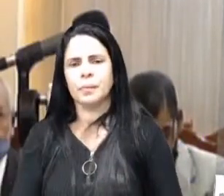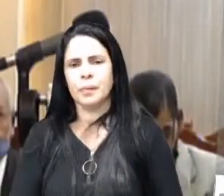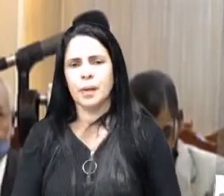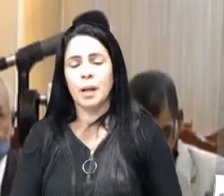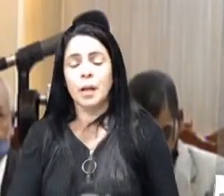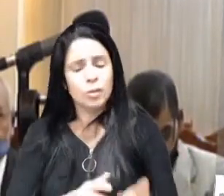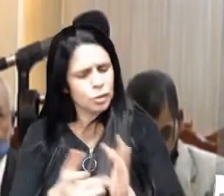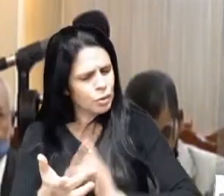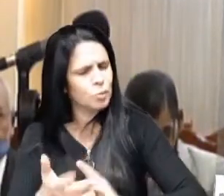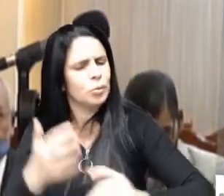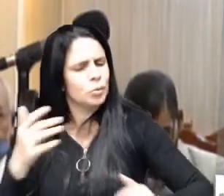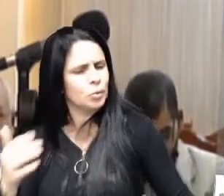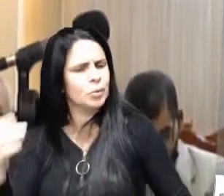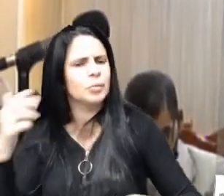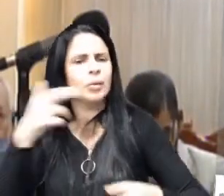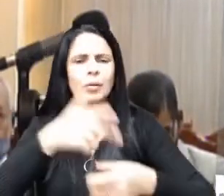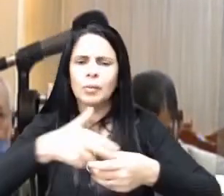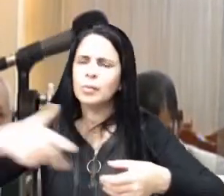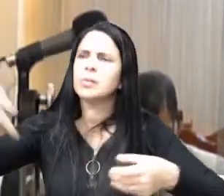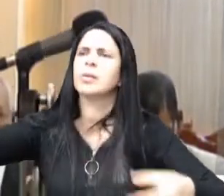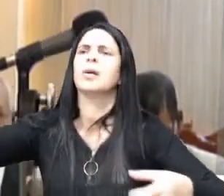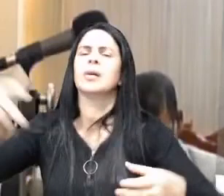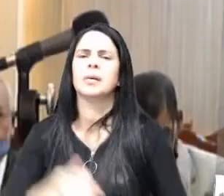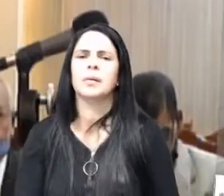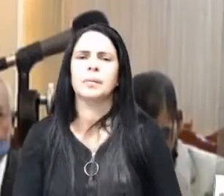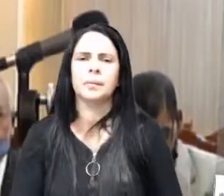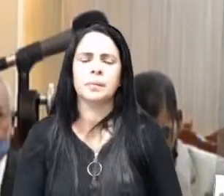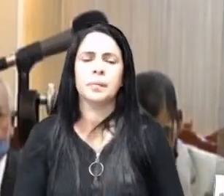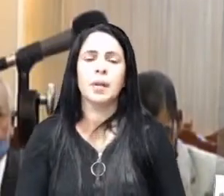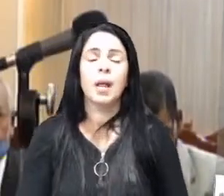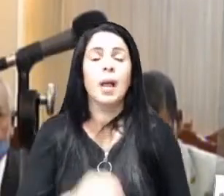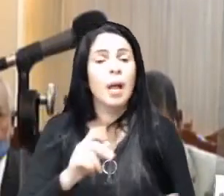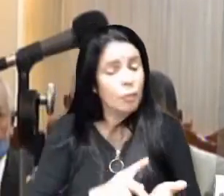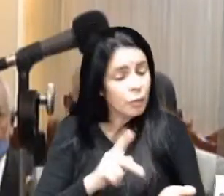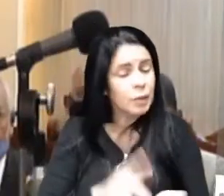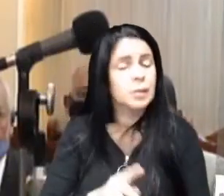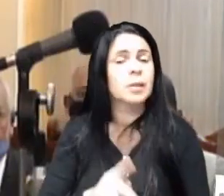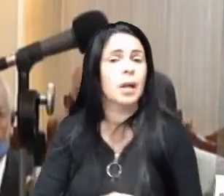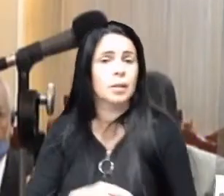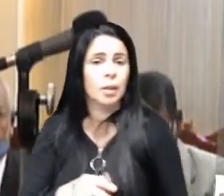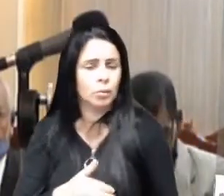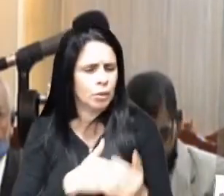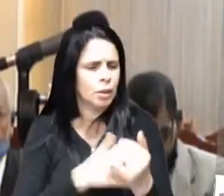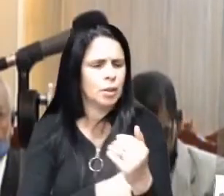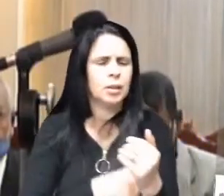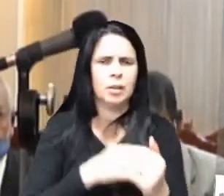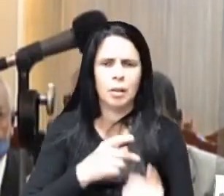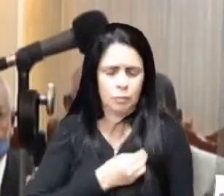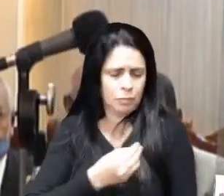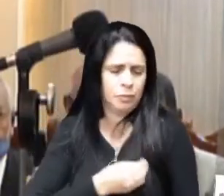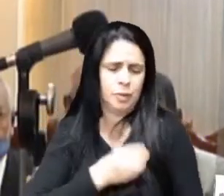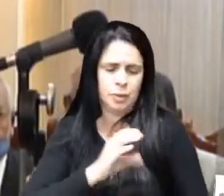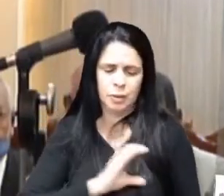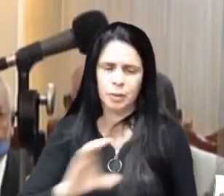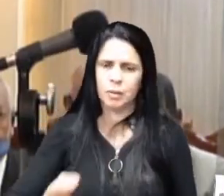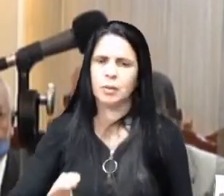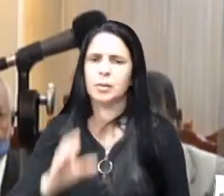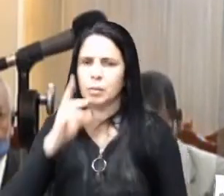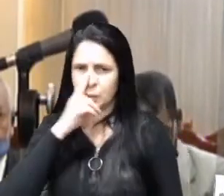voltar. Aleluia, na verdade é um dos segredos da vida cristã, a capacidade de vivermos a vida presente